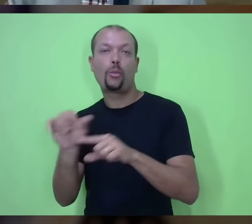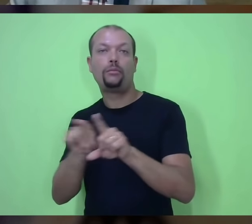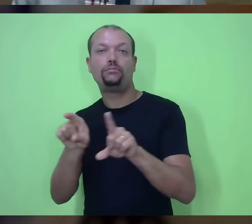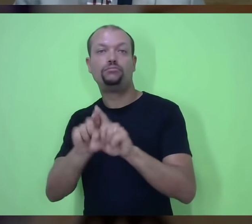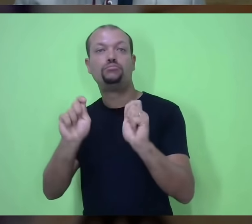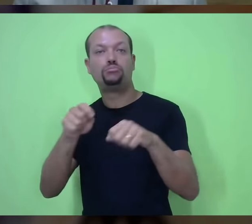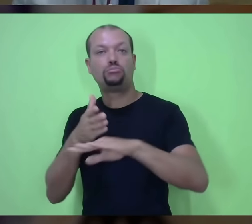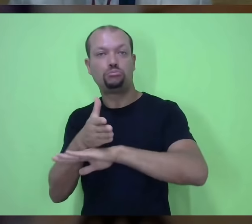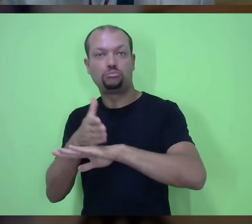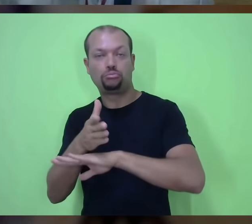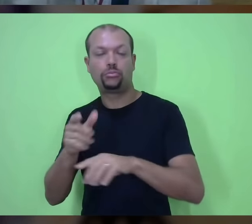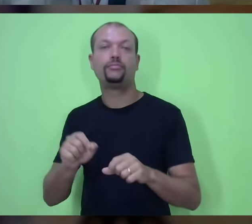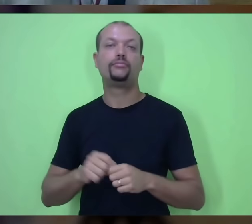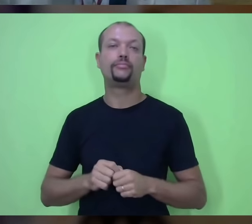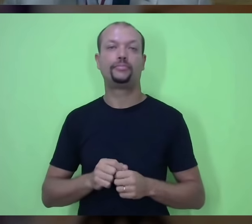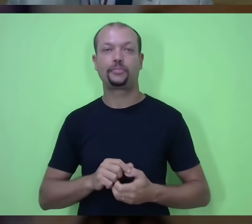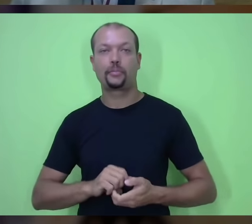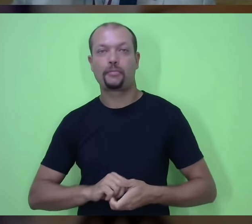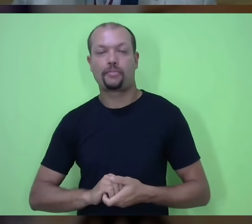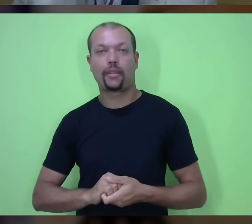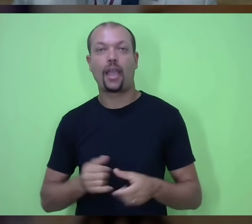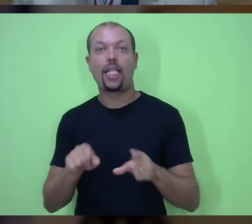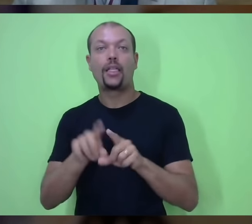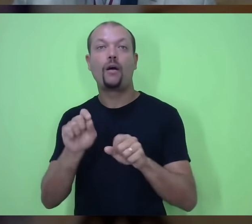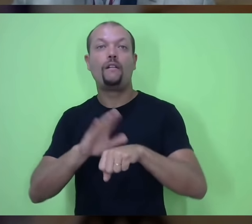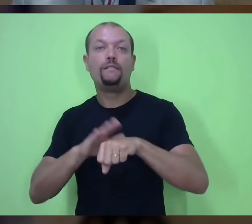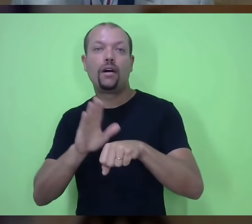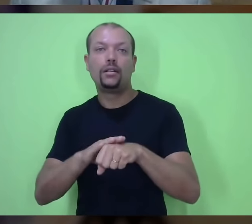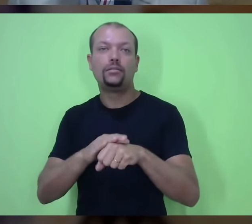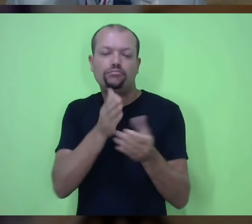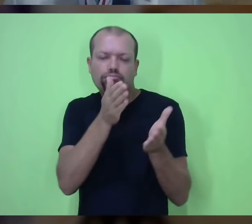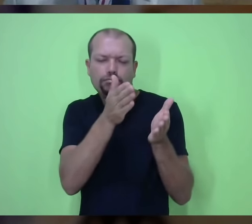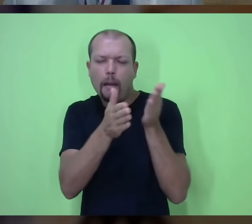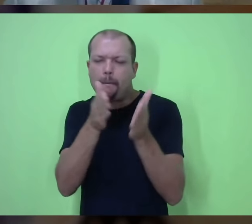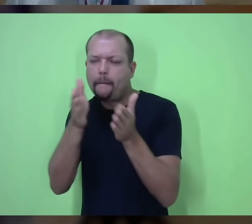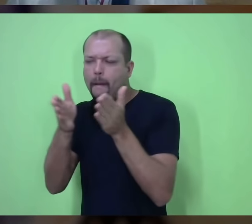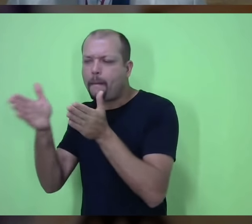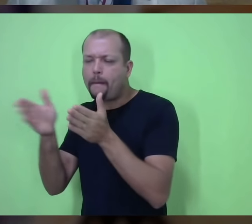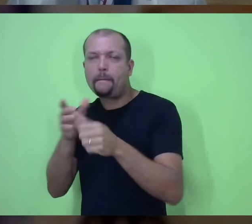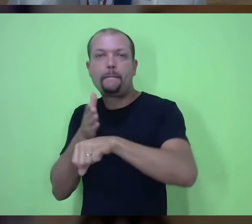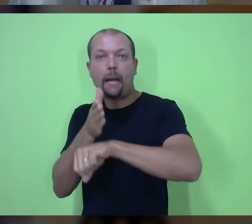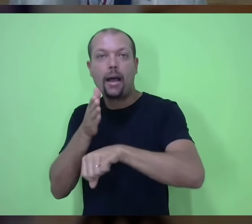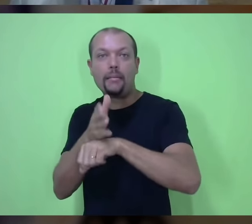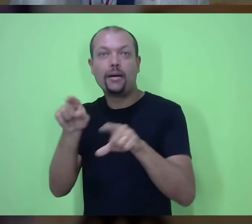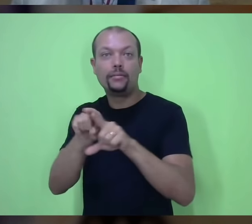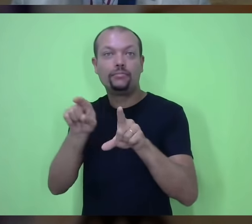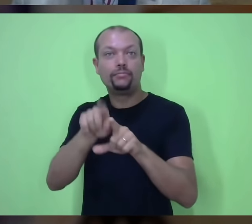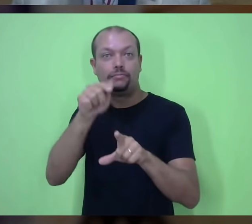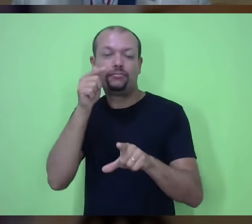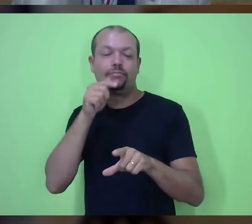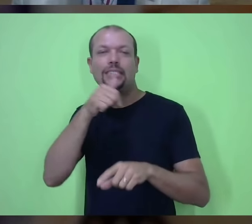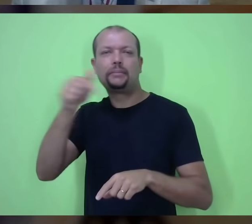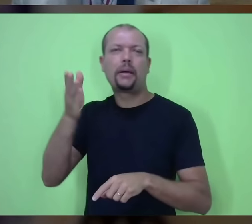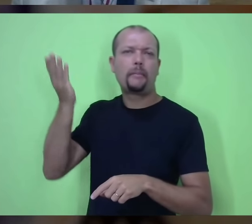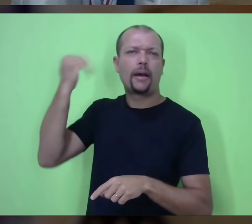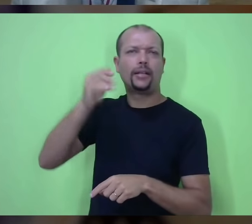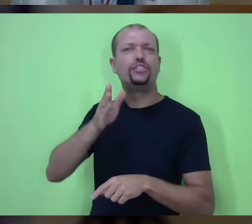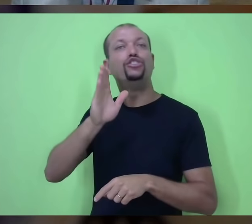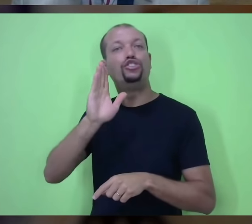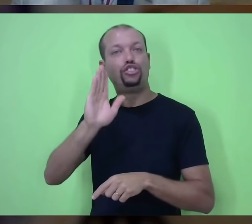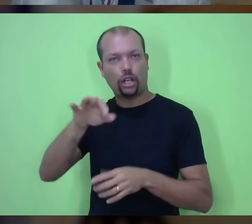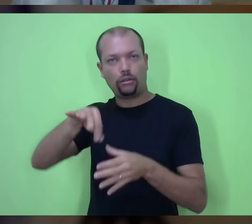então, que estiver nos seguindo e fazendo esses passos, seguindo esses passos, nós sortearemos. Semana